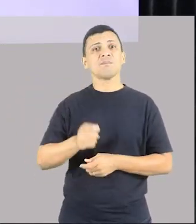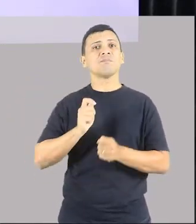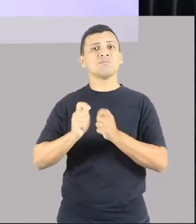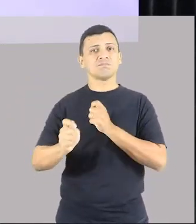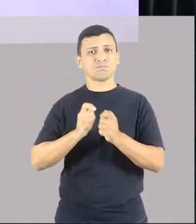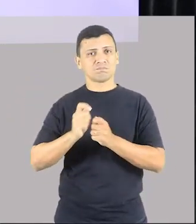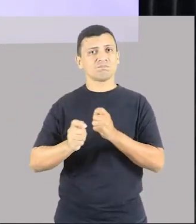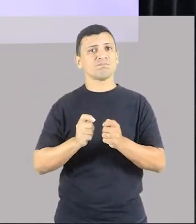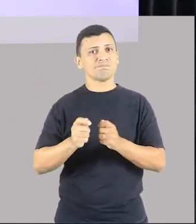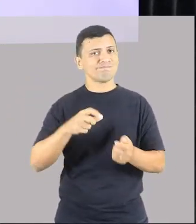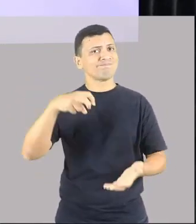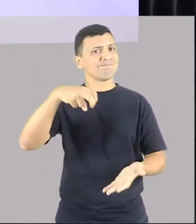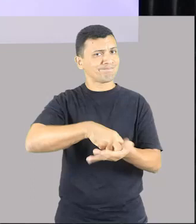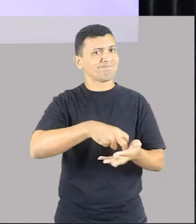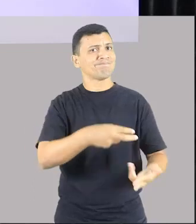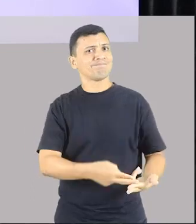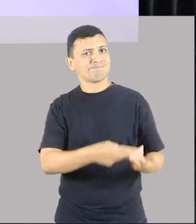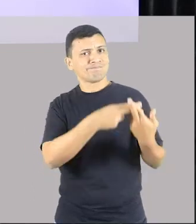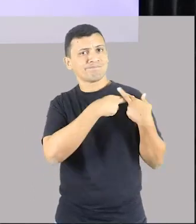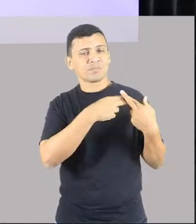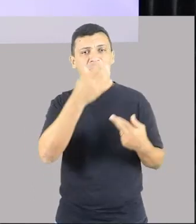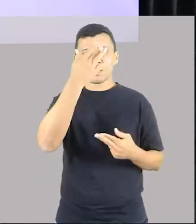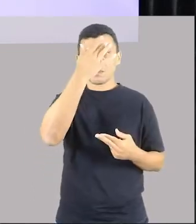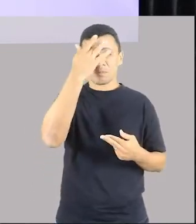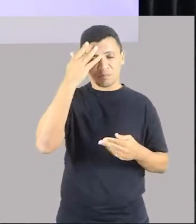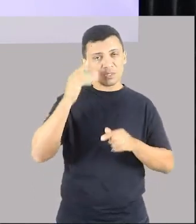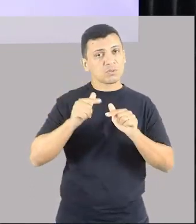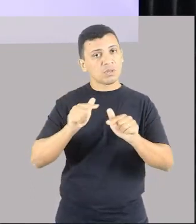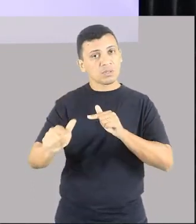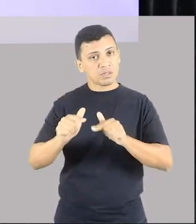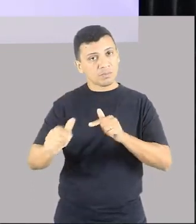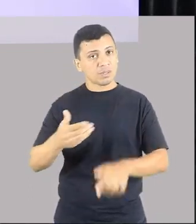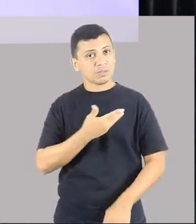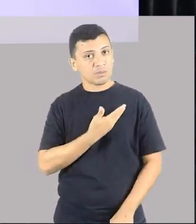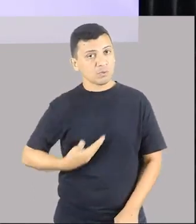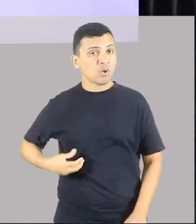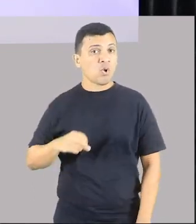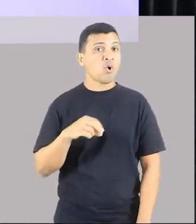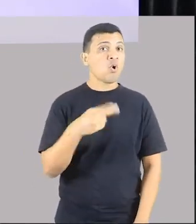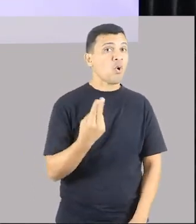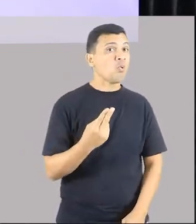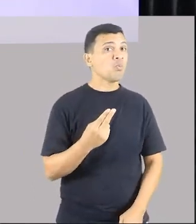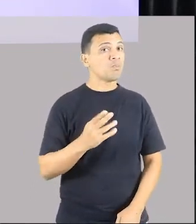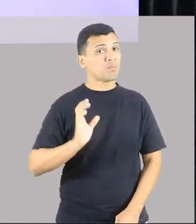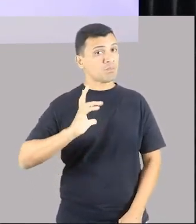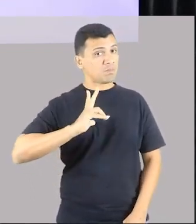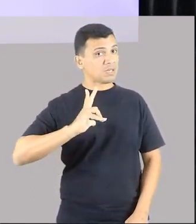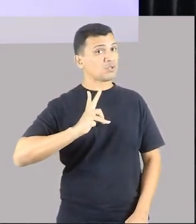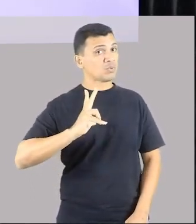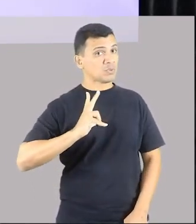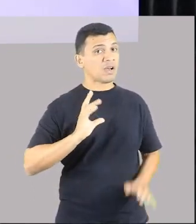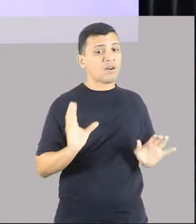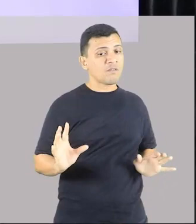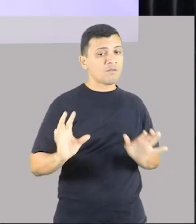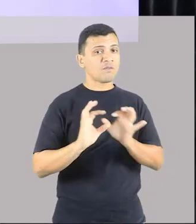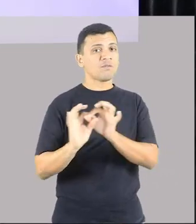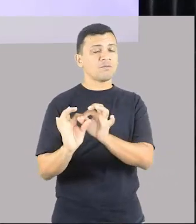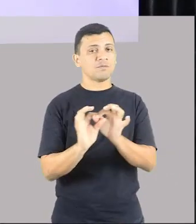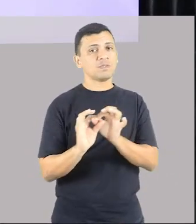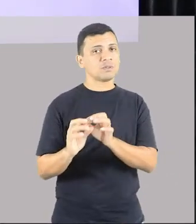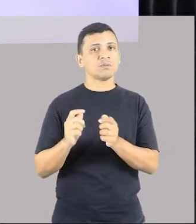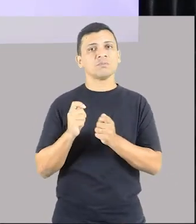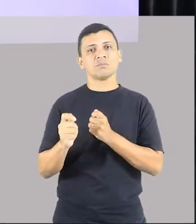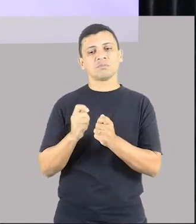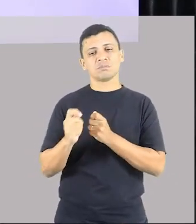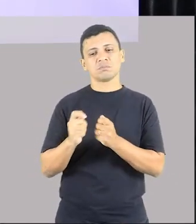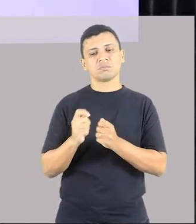administração aos servidores, é claro, ou aos particulares que possuem vínculo com a disciplina